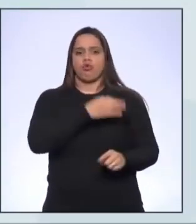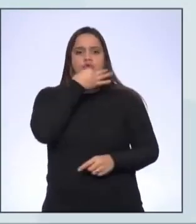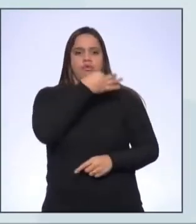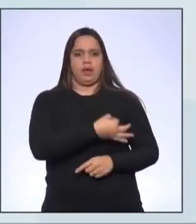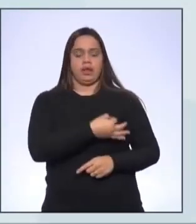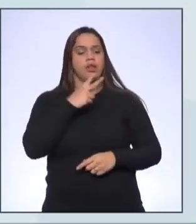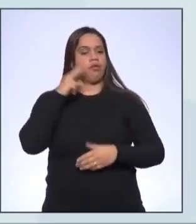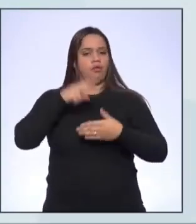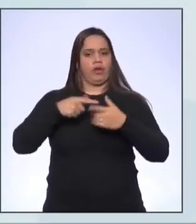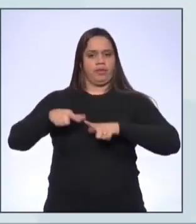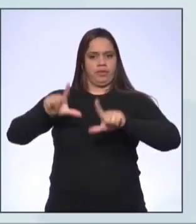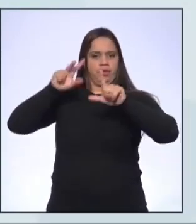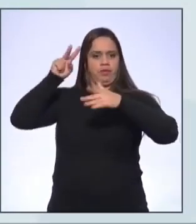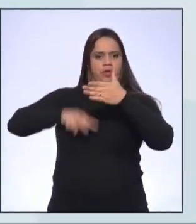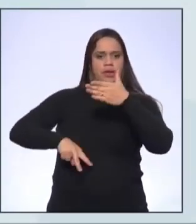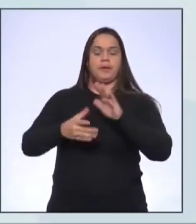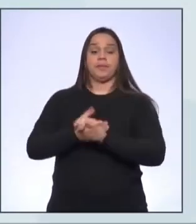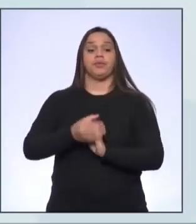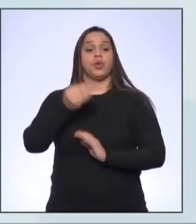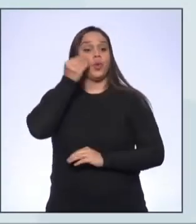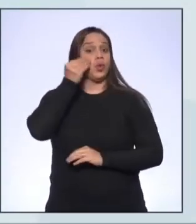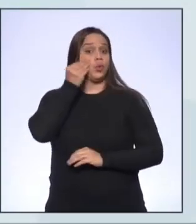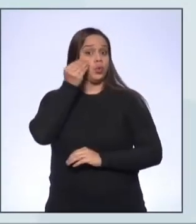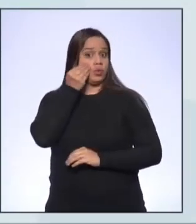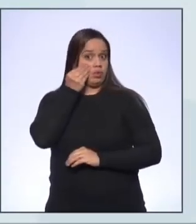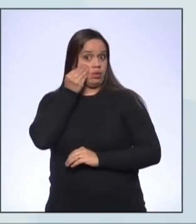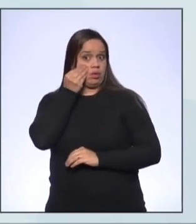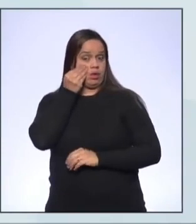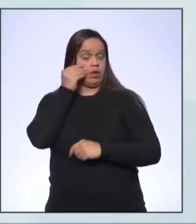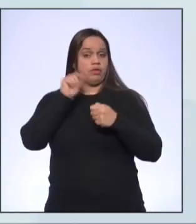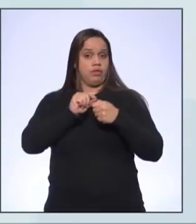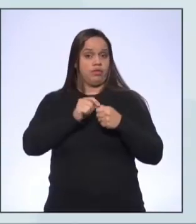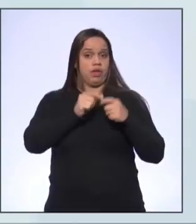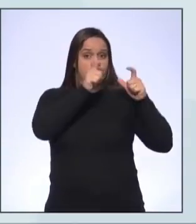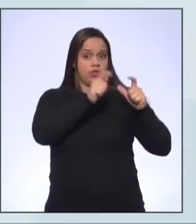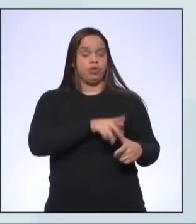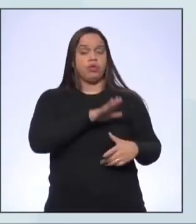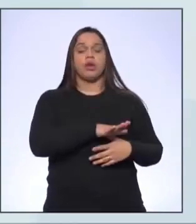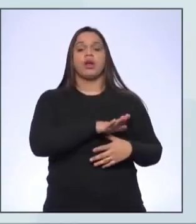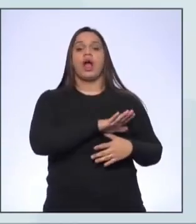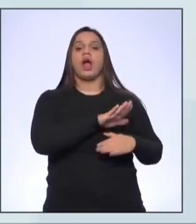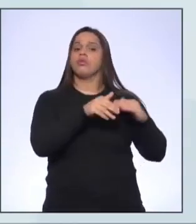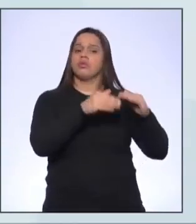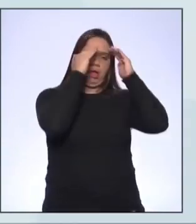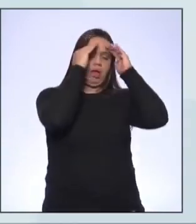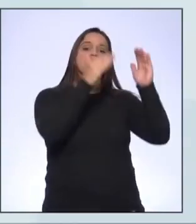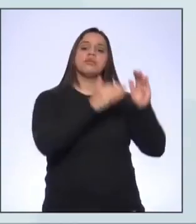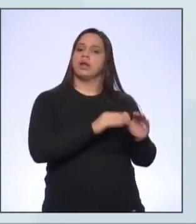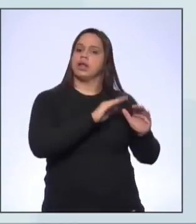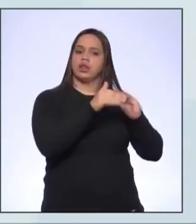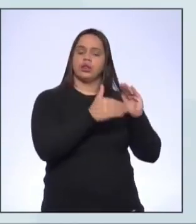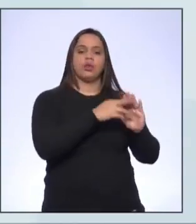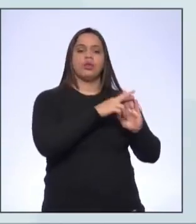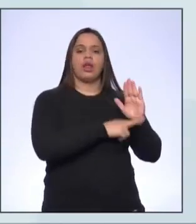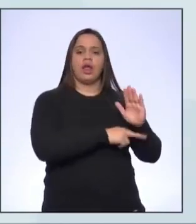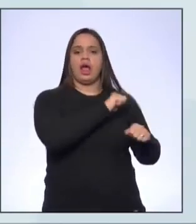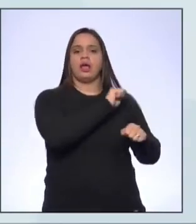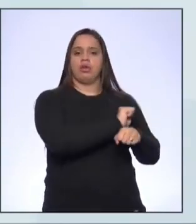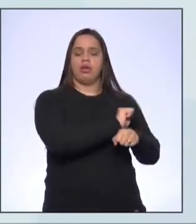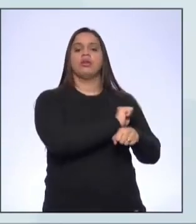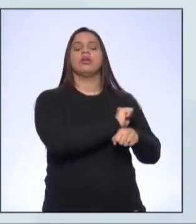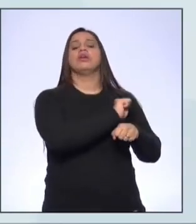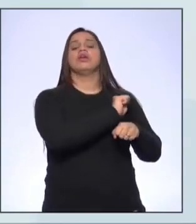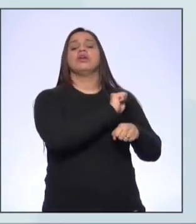vou ler ele. Os testes realizados neste local atendem às normas da Agência Nacional de Vigilância